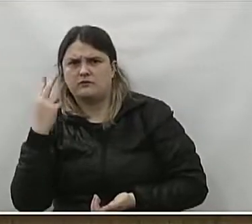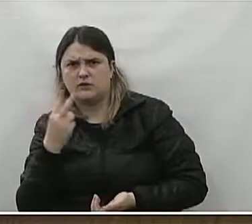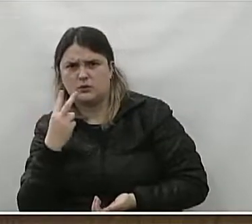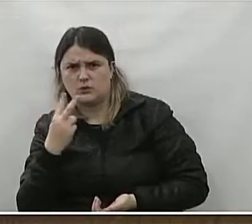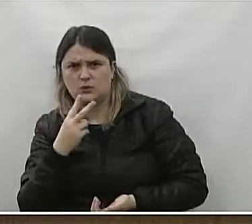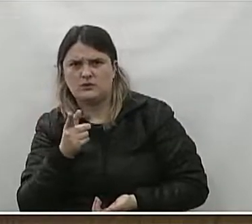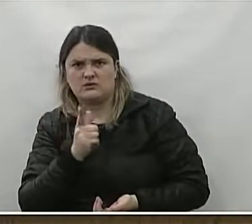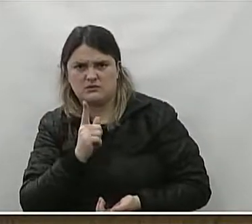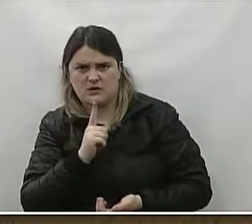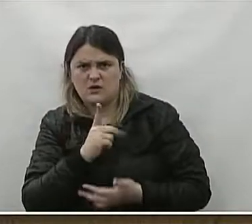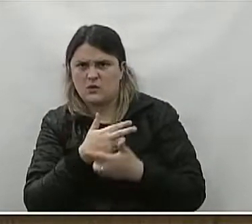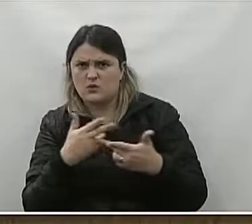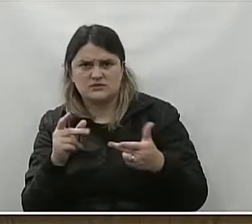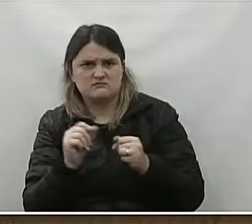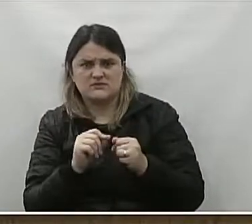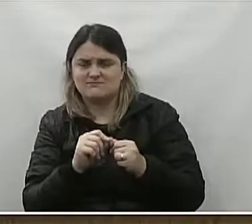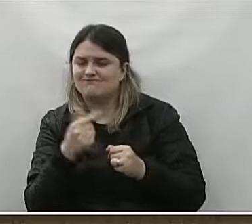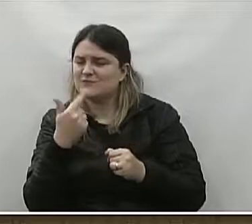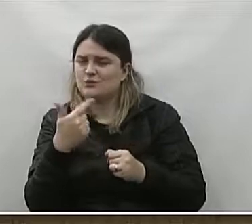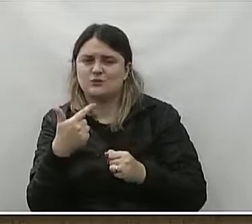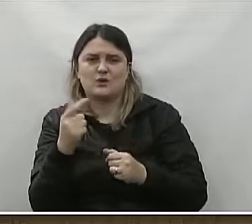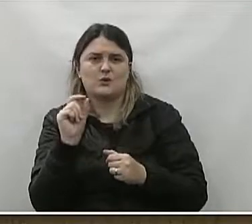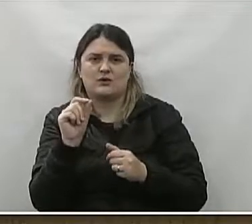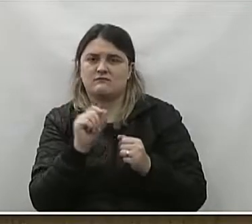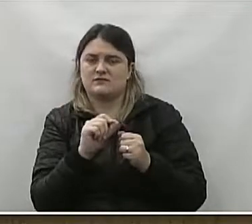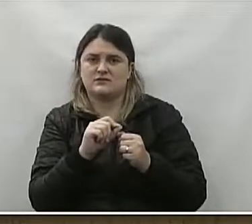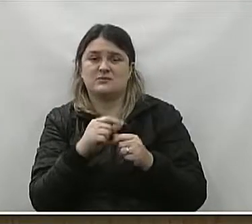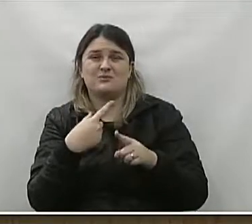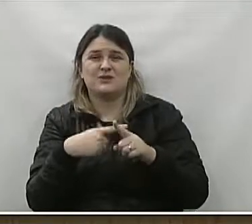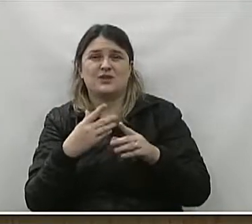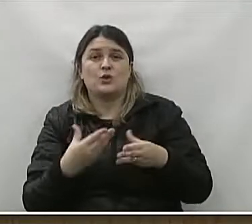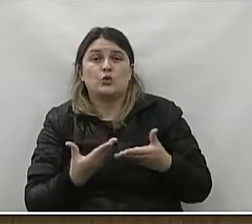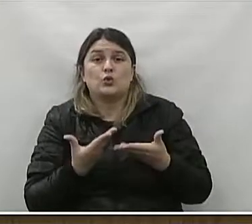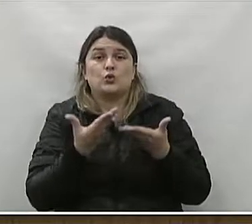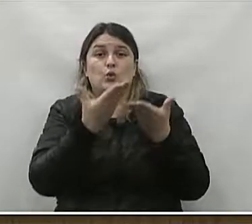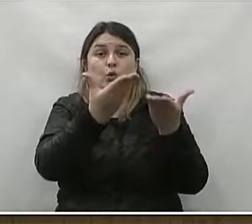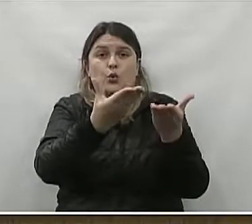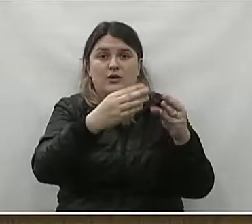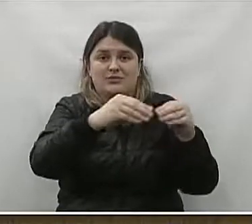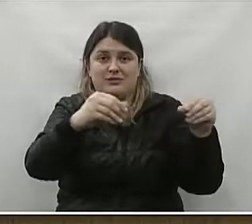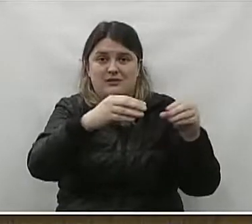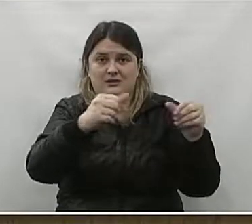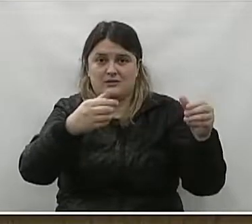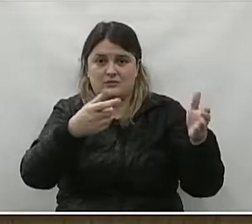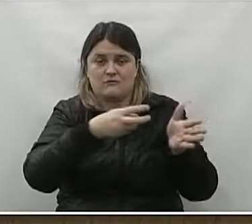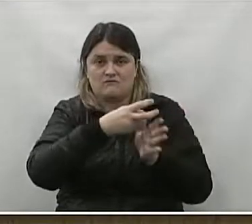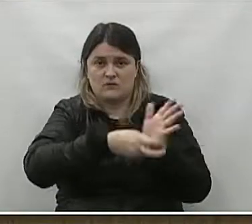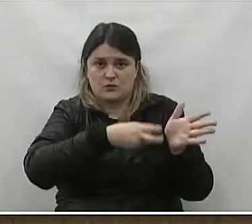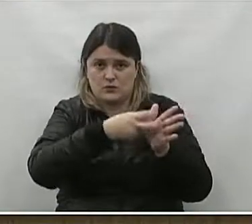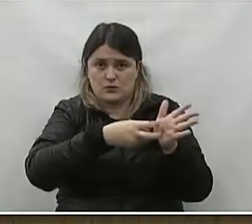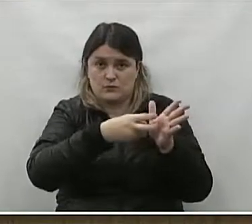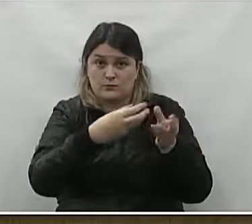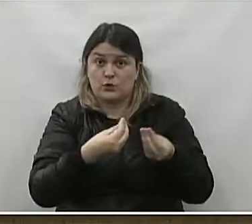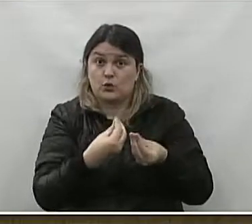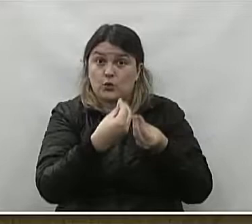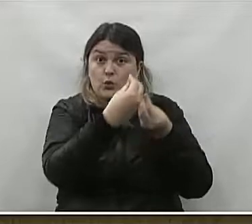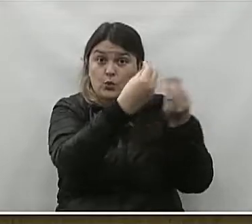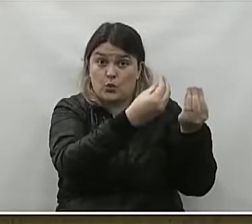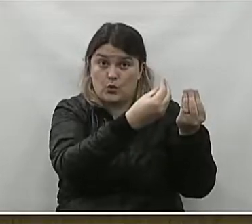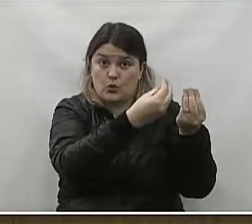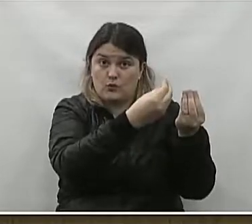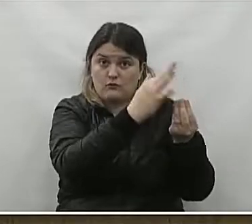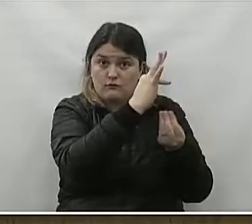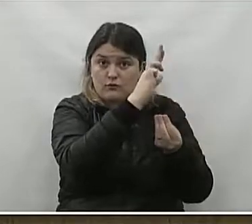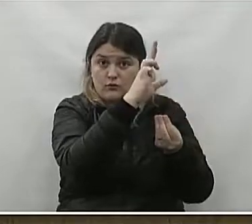tem algo a se fazer quando foi doado o terreno do Ferroviário Oi para o fundo